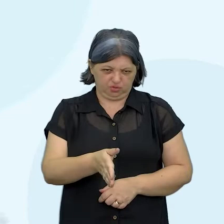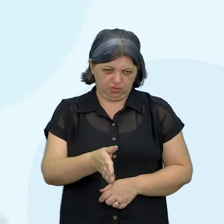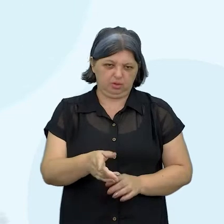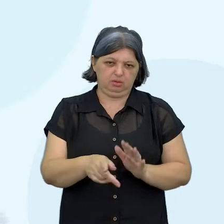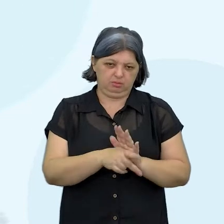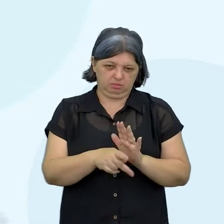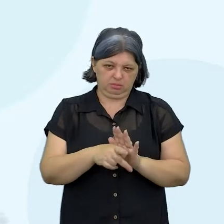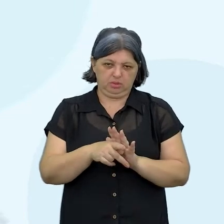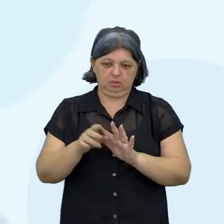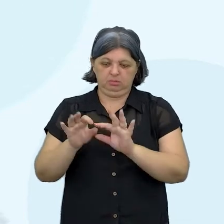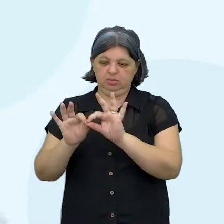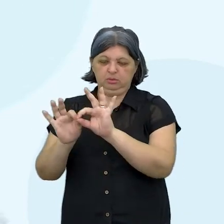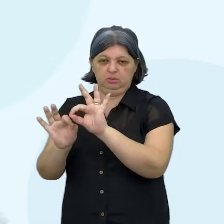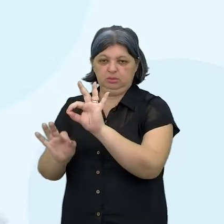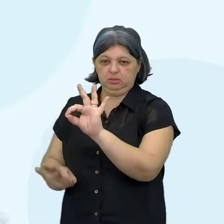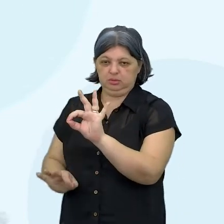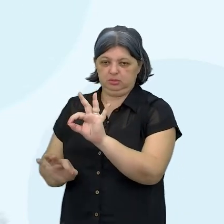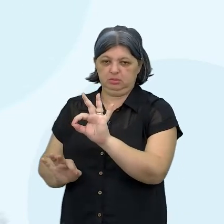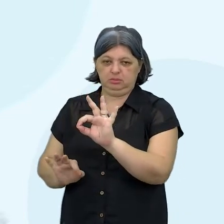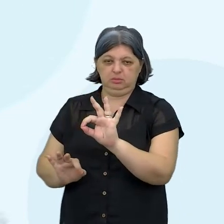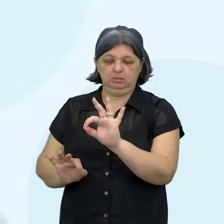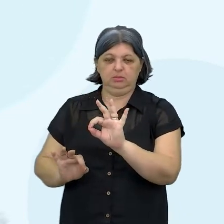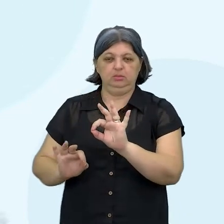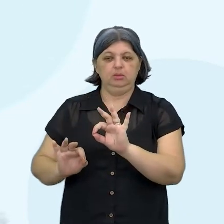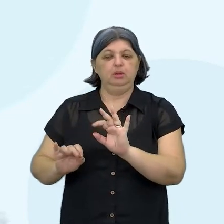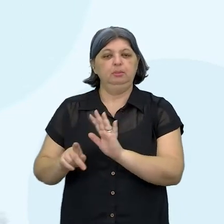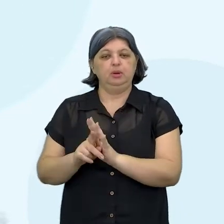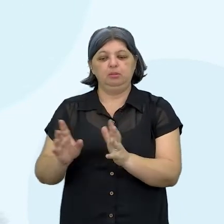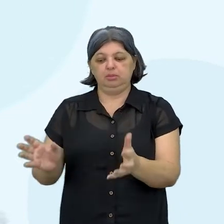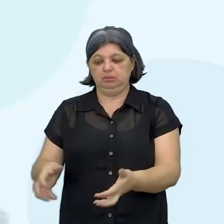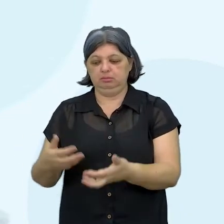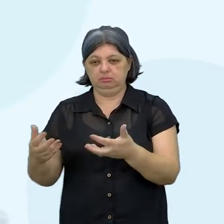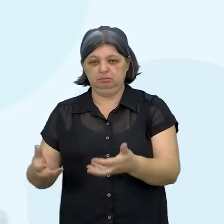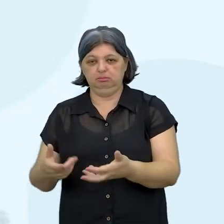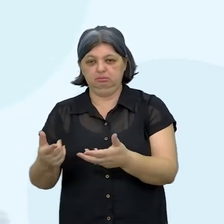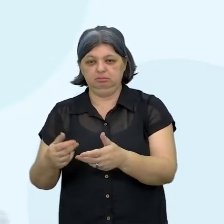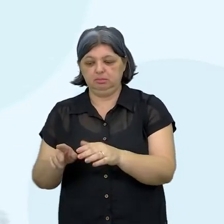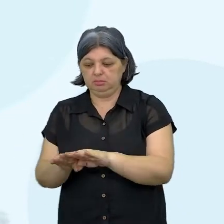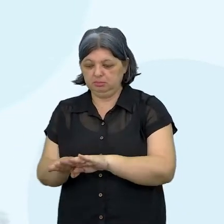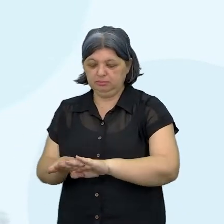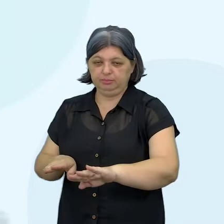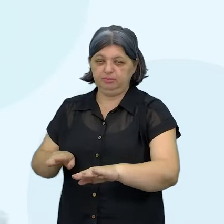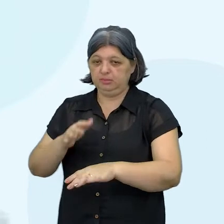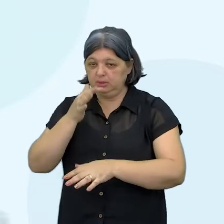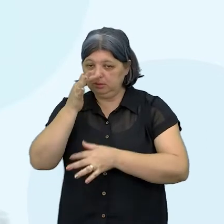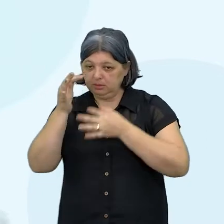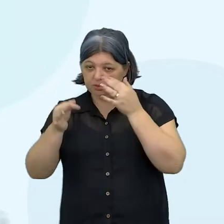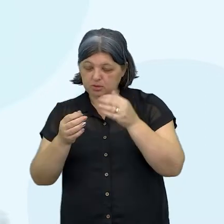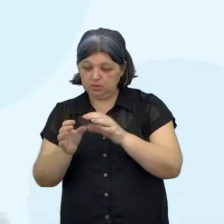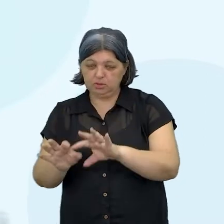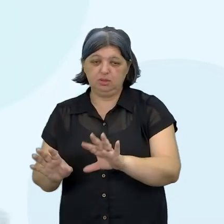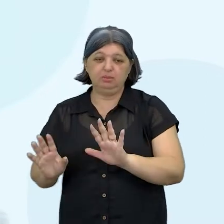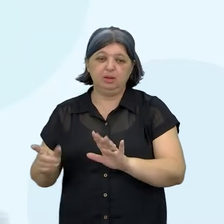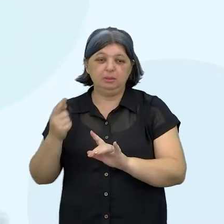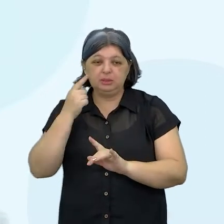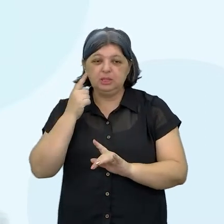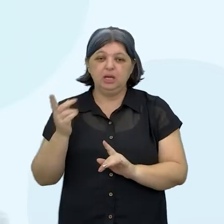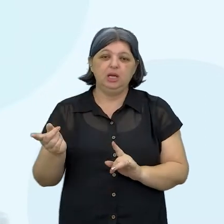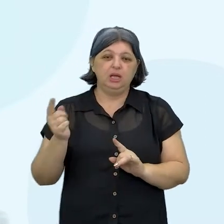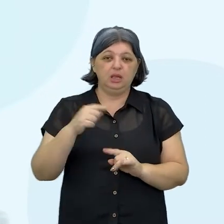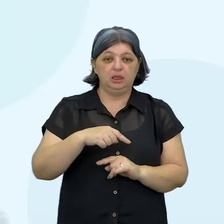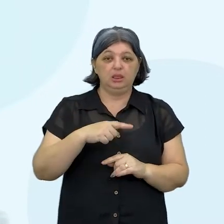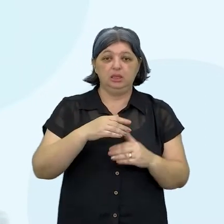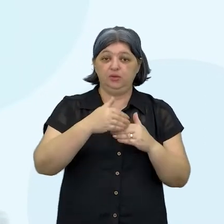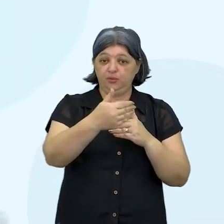da horta, tá? E que eu vejo que muita gente prefere deixar o jardim só que nessa parte aqui da frente aqui. Então,